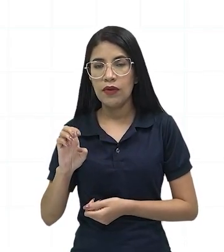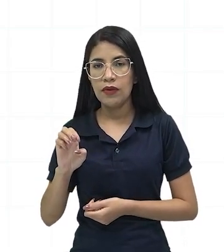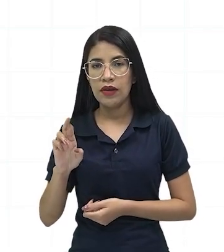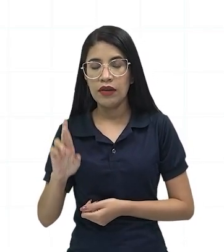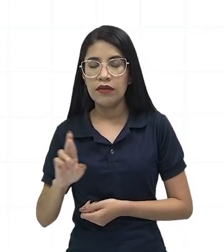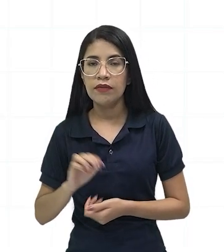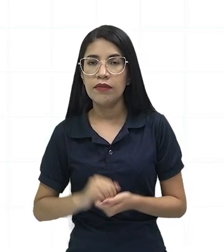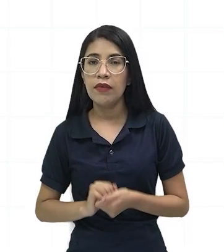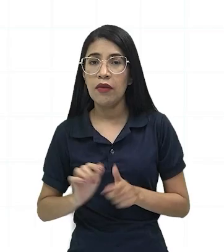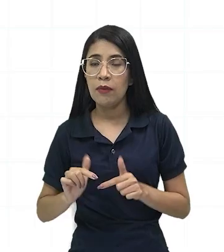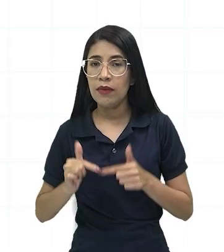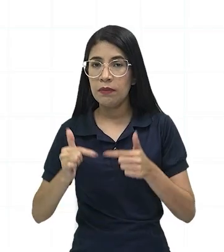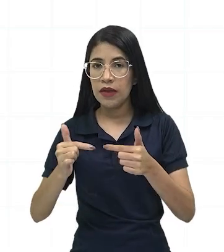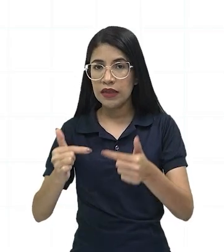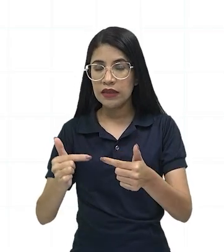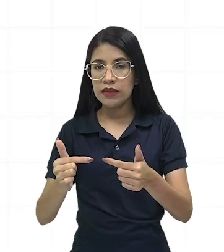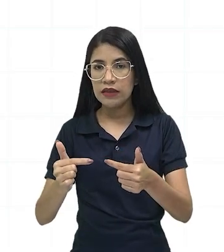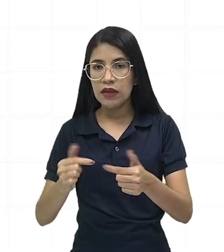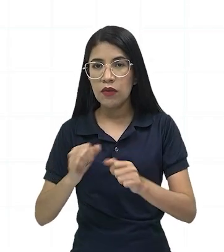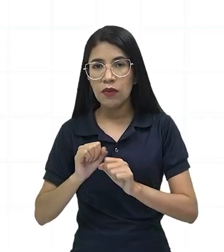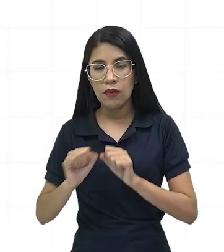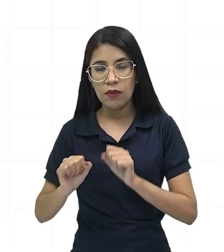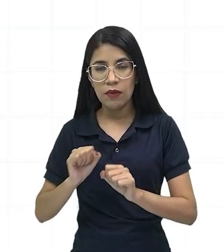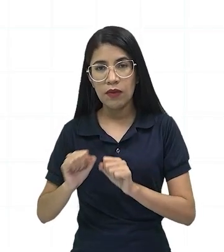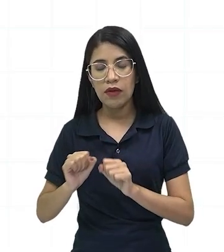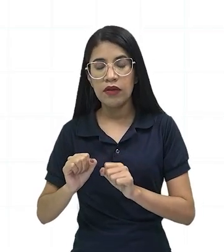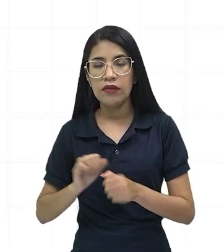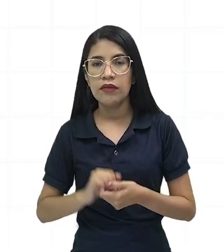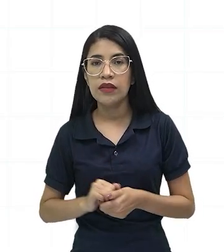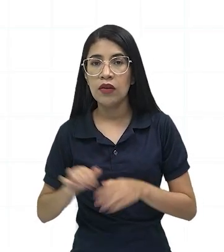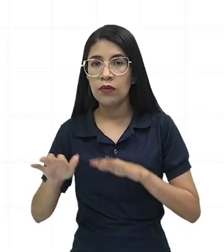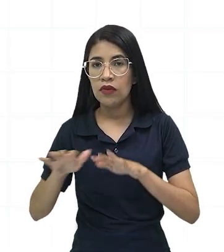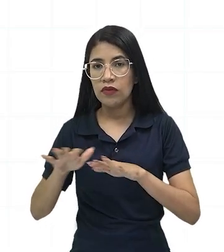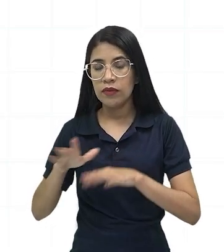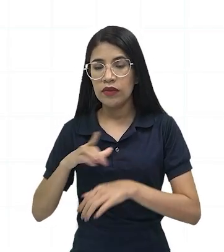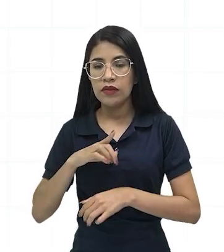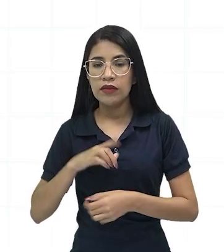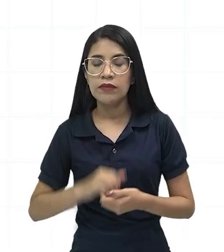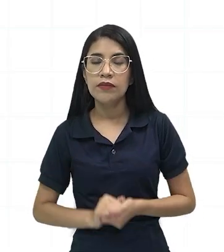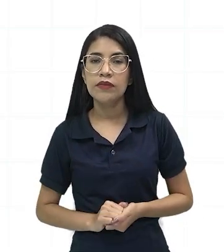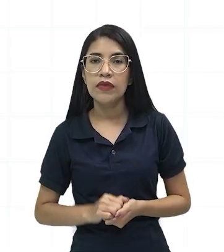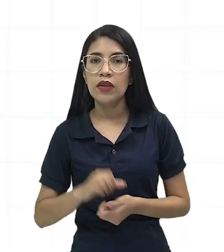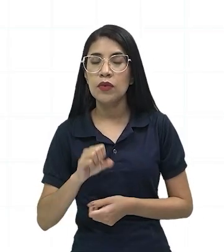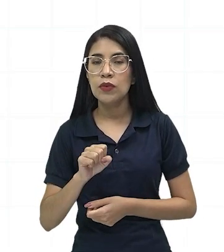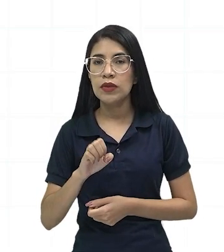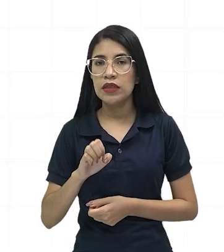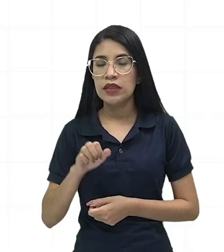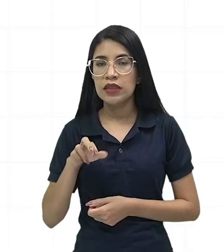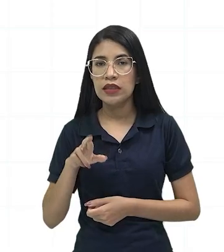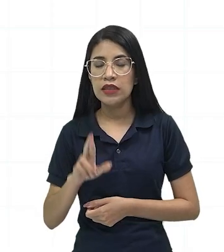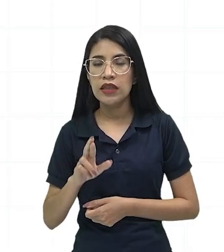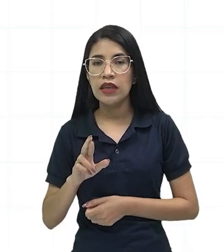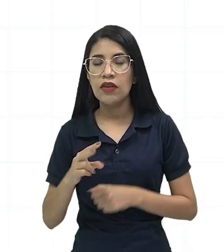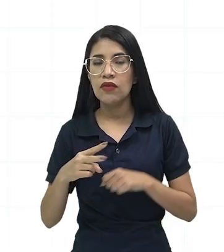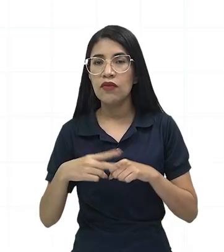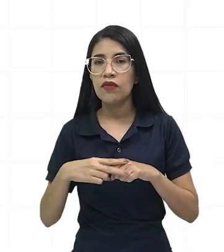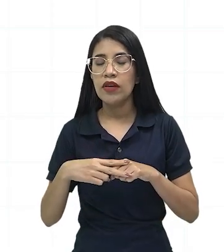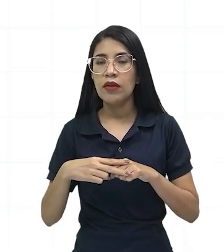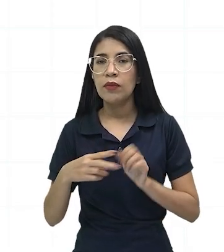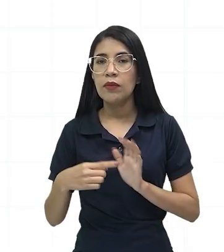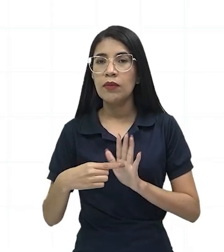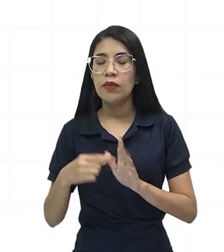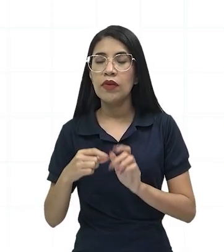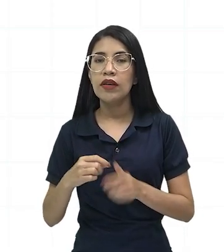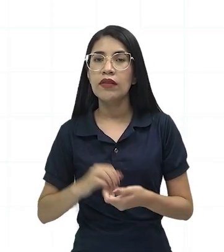ação. Eu estou correndo, uma mudança, uma locomoção, né? Também tem o ser, o verbo ser, que indica estado.